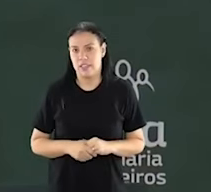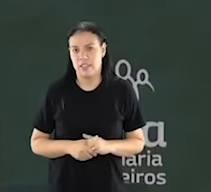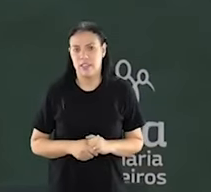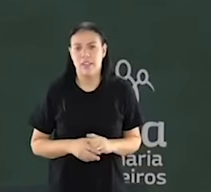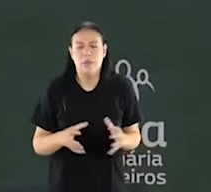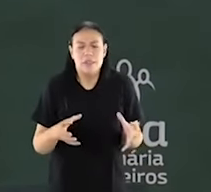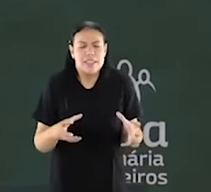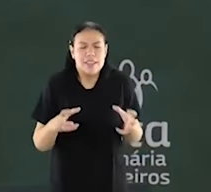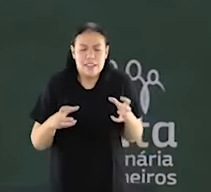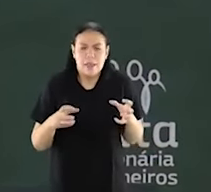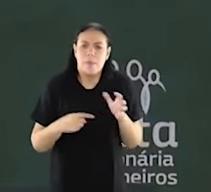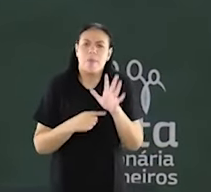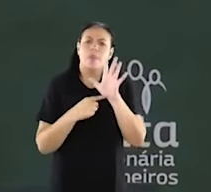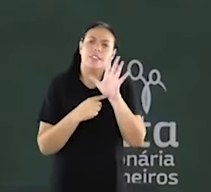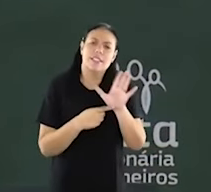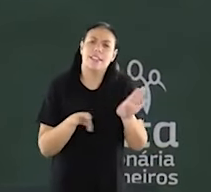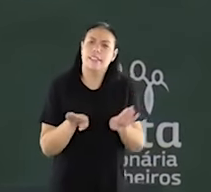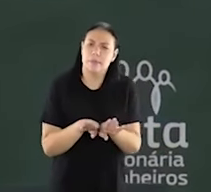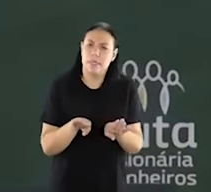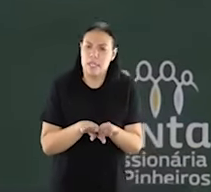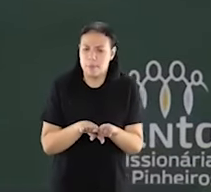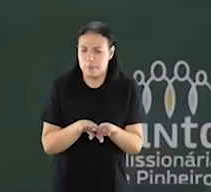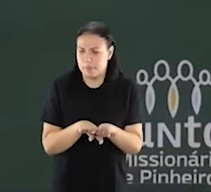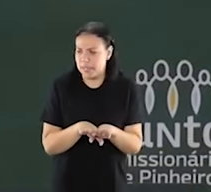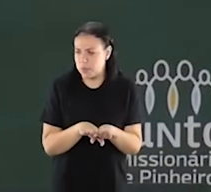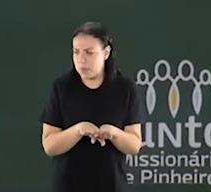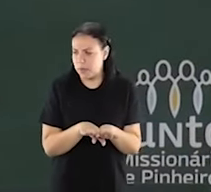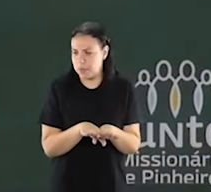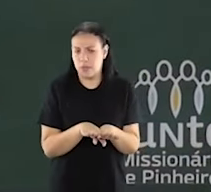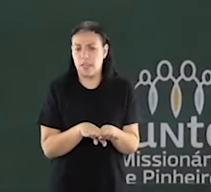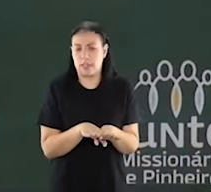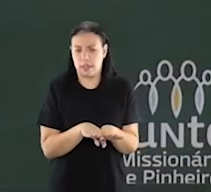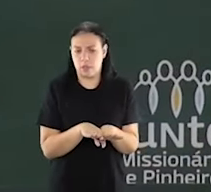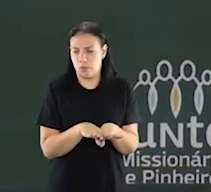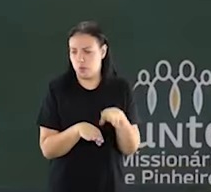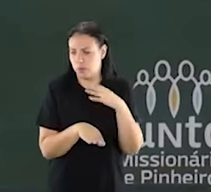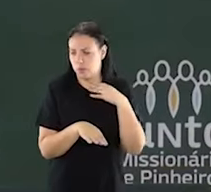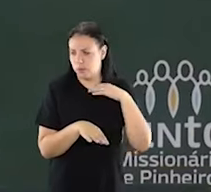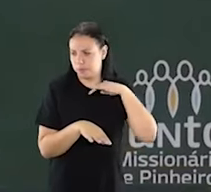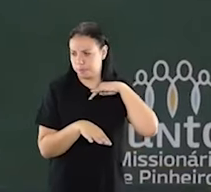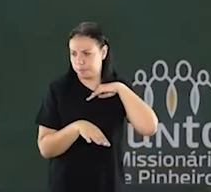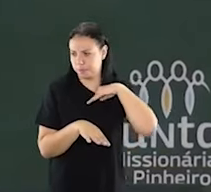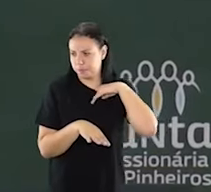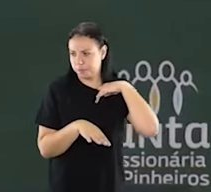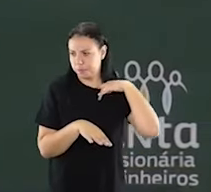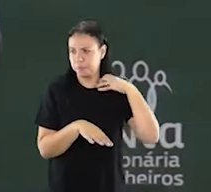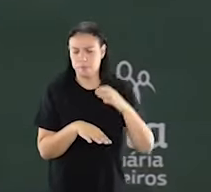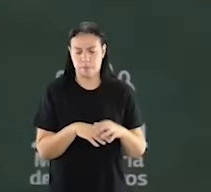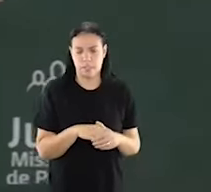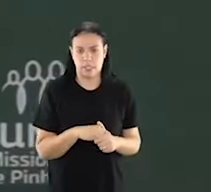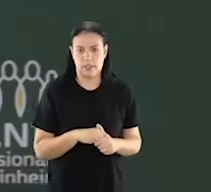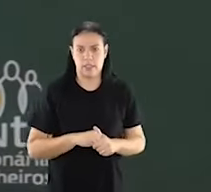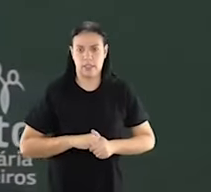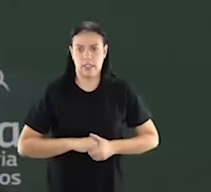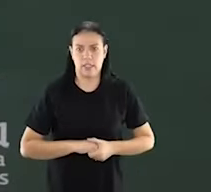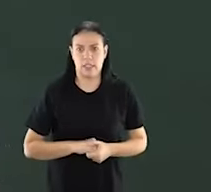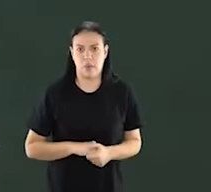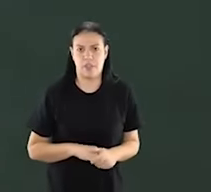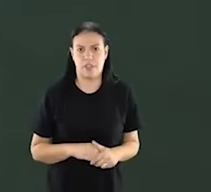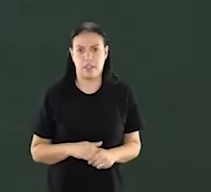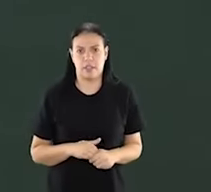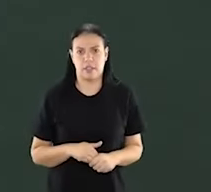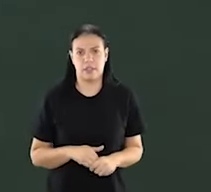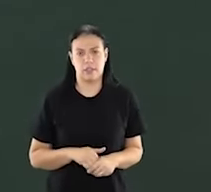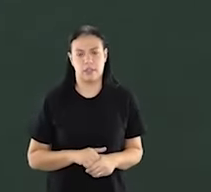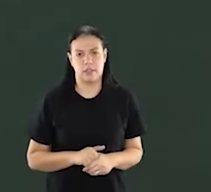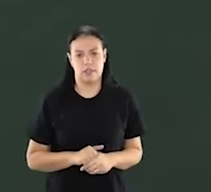um outro ângulo desse texto. Porque todas as vezes que alguém se levanta para fazer algo relevante no